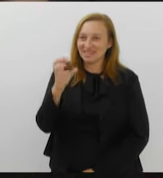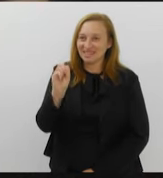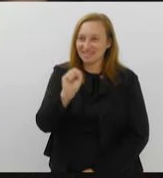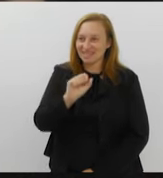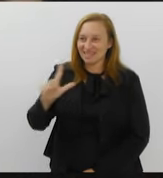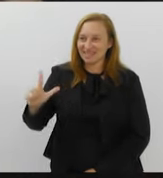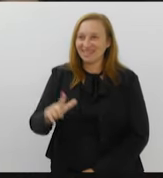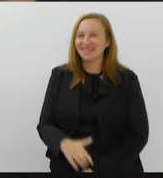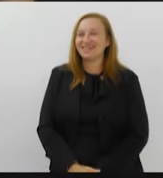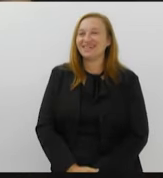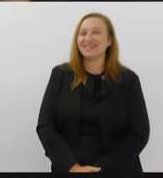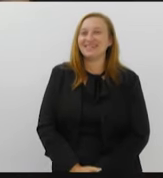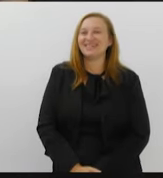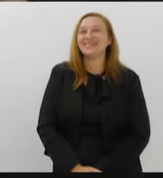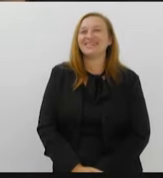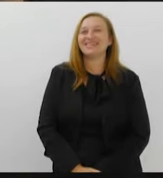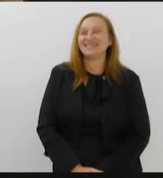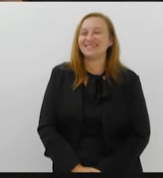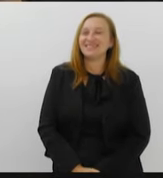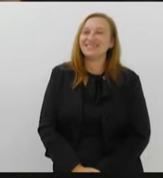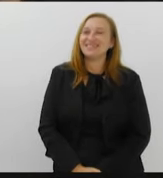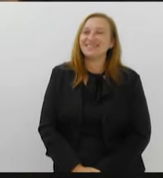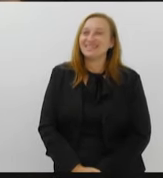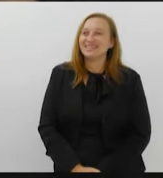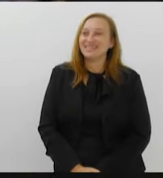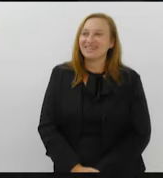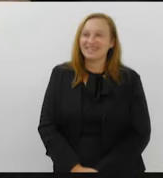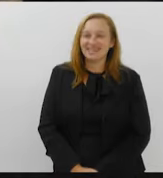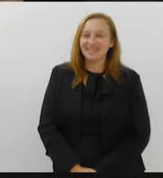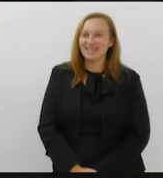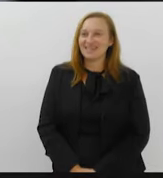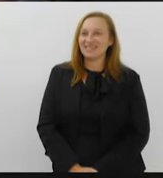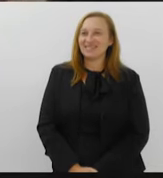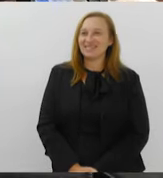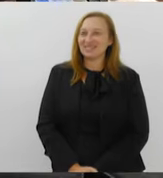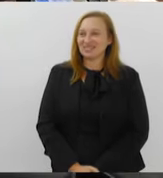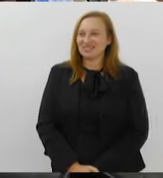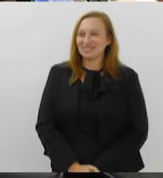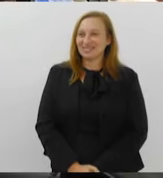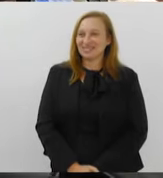Nosso nobre deputado, Tiago Rangel.